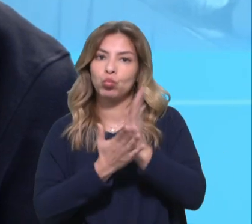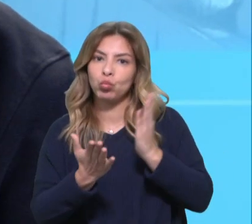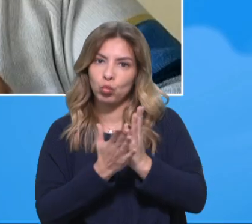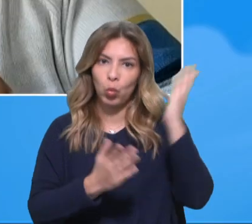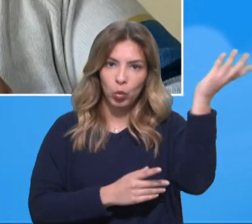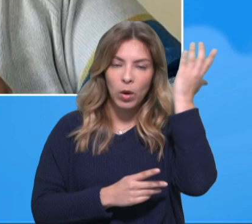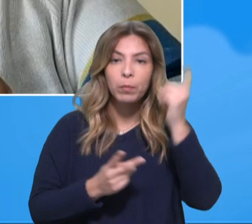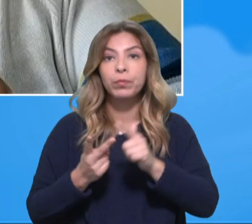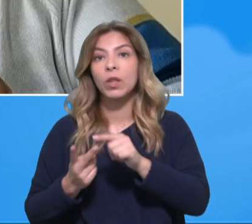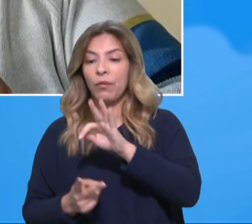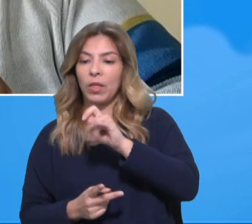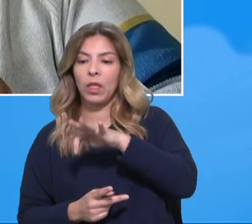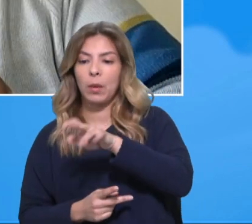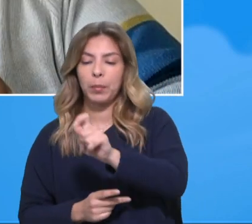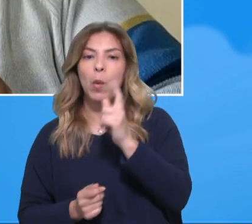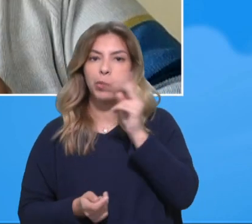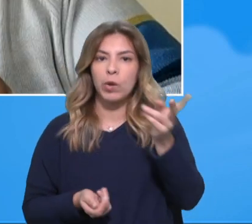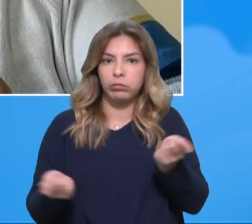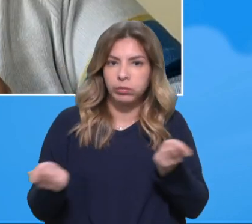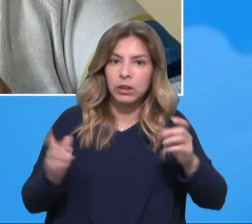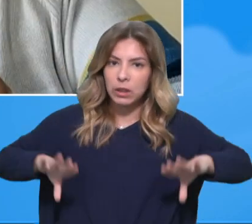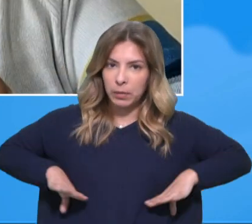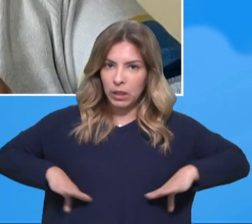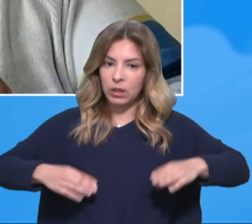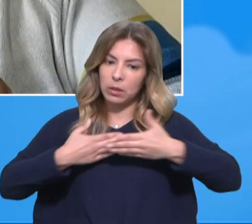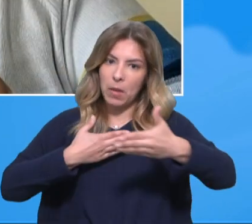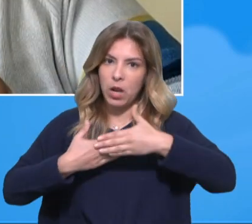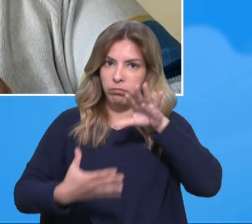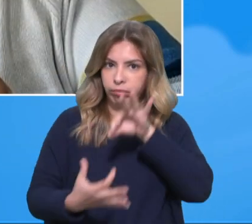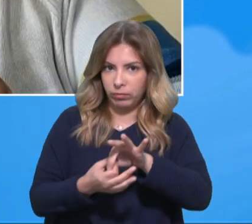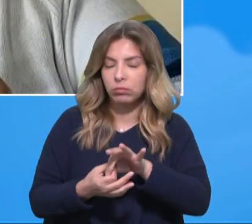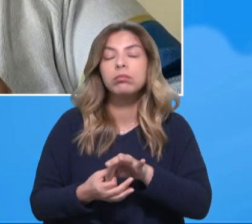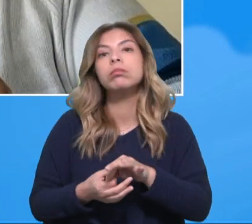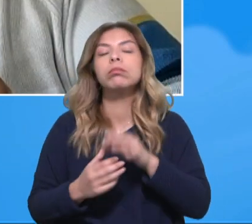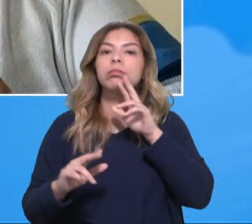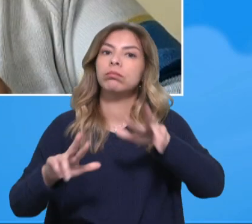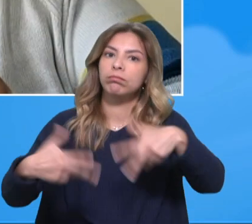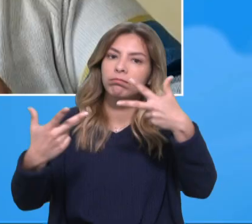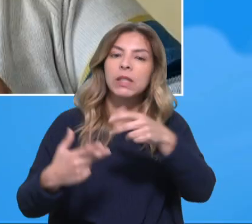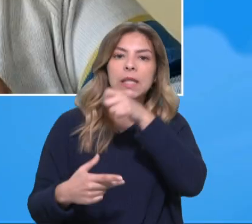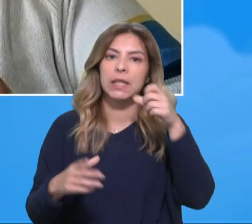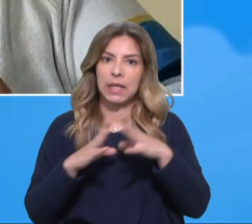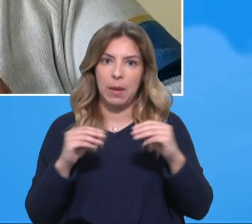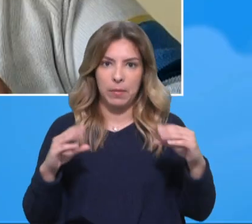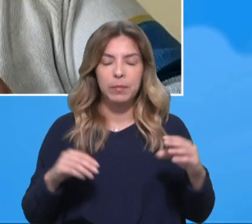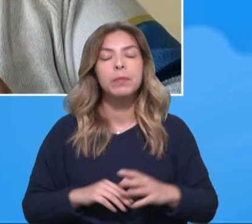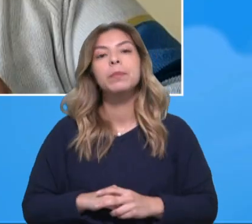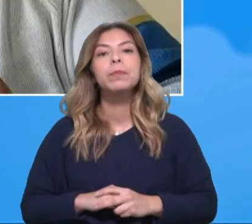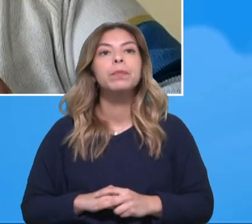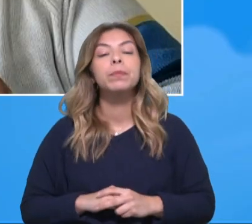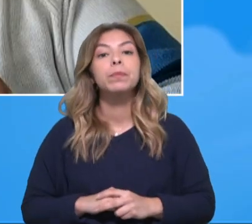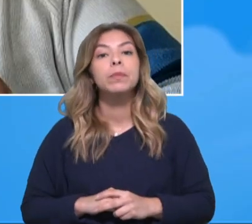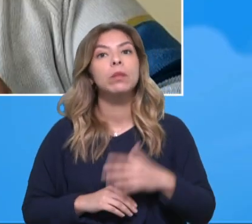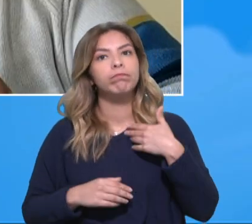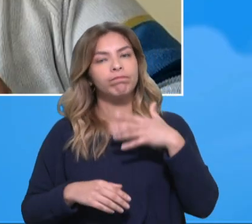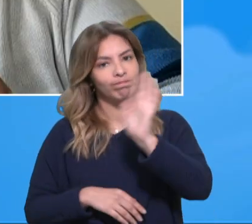que é coordenador da Semana Santa de Santa Maria da Feira, que se liga até nós através da ligação por videochamada, e cumprimento também.